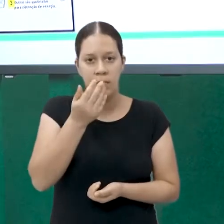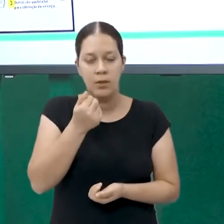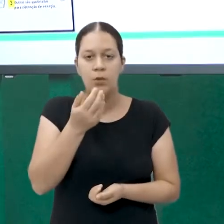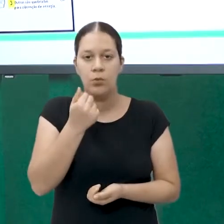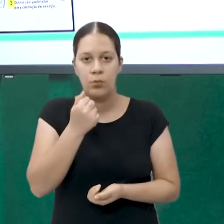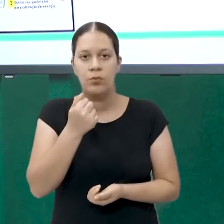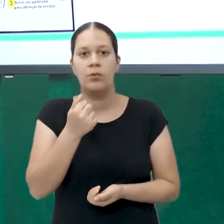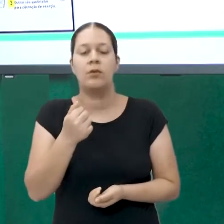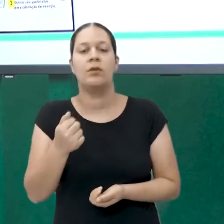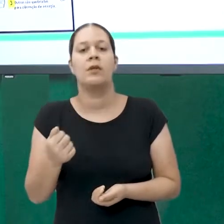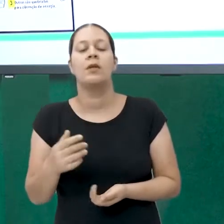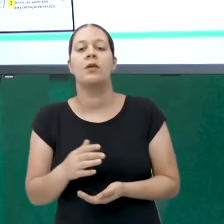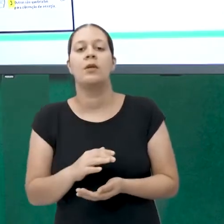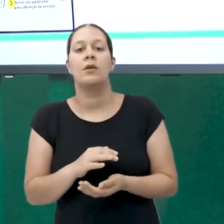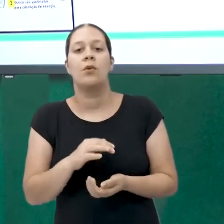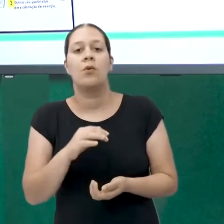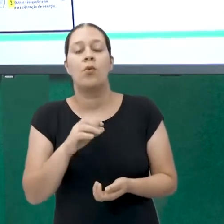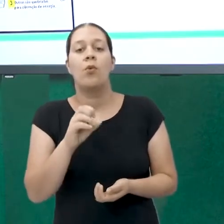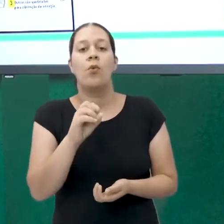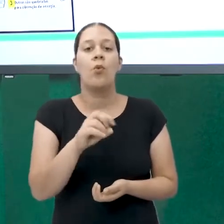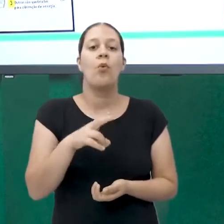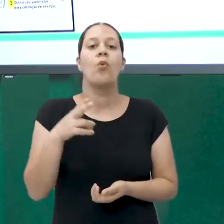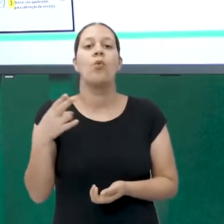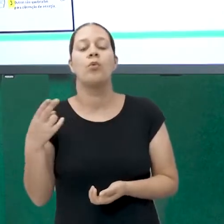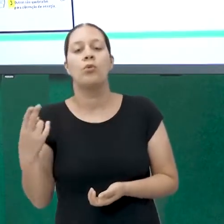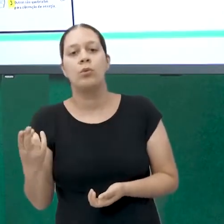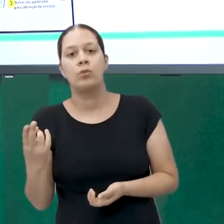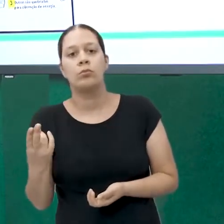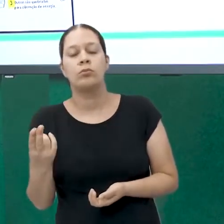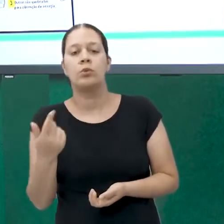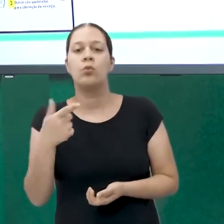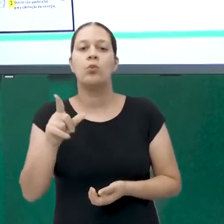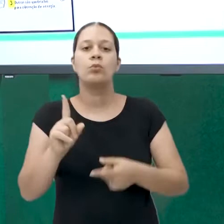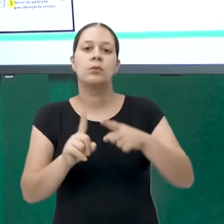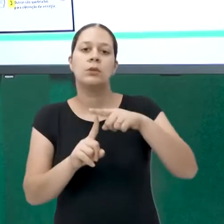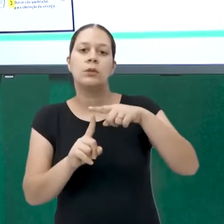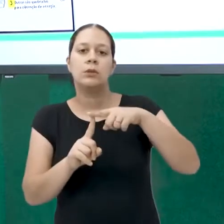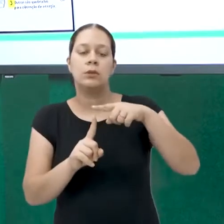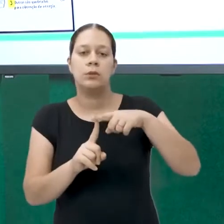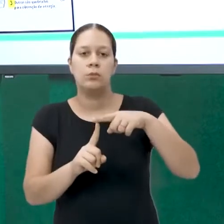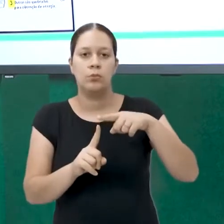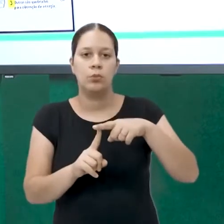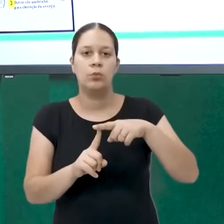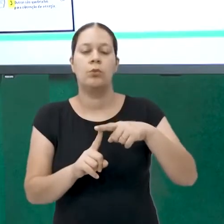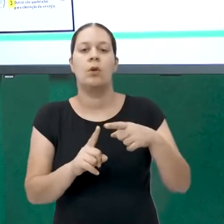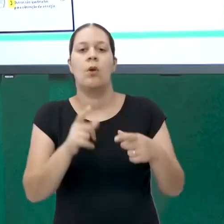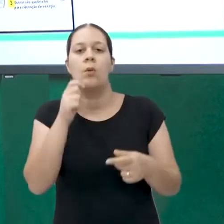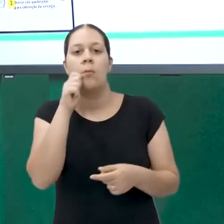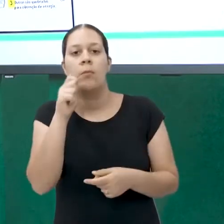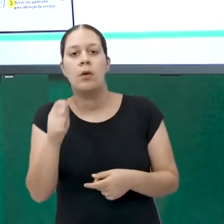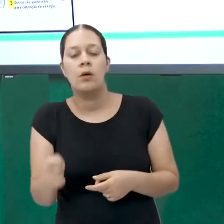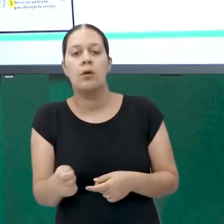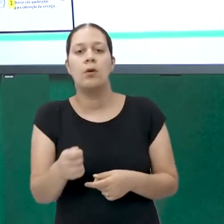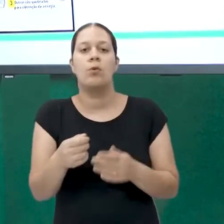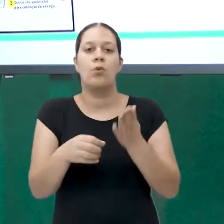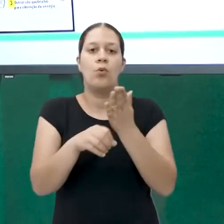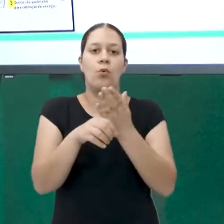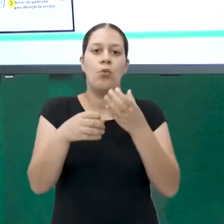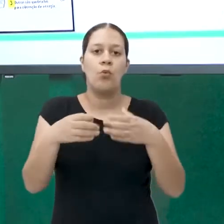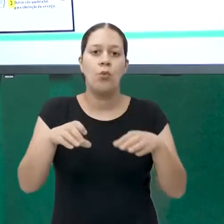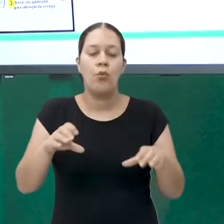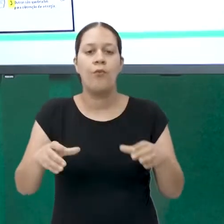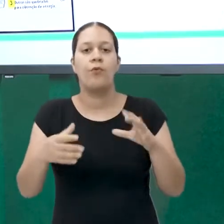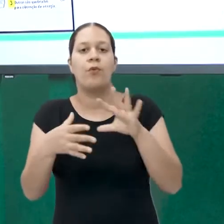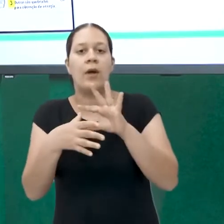Você se alimentou de algo, se alimentou de algum organismo que estava morto, que seja, ou se alimentou de um outro organismo,